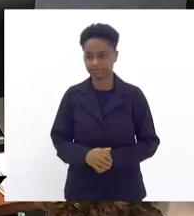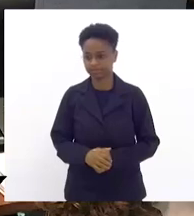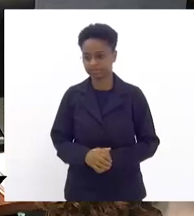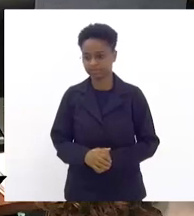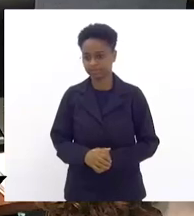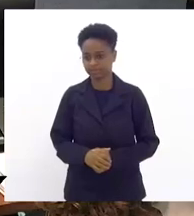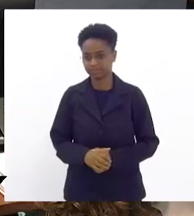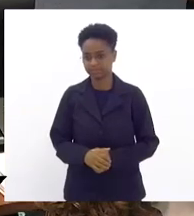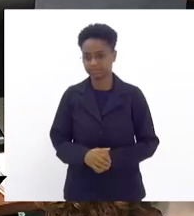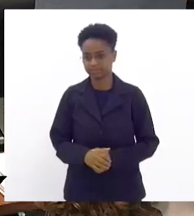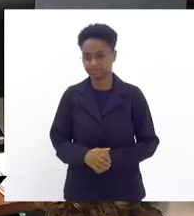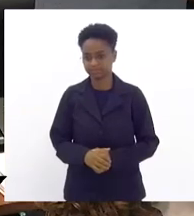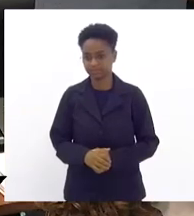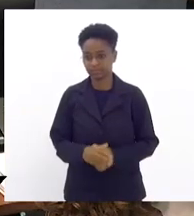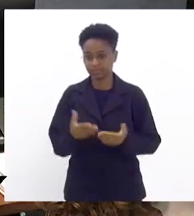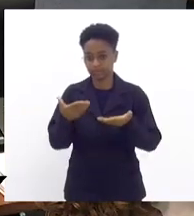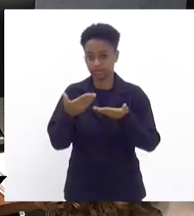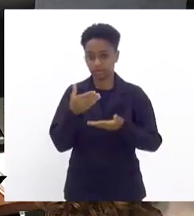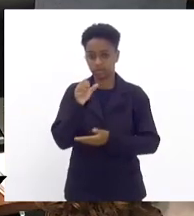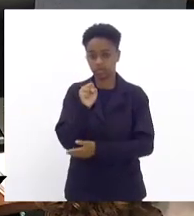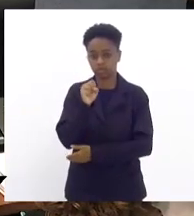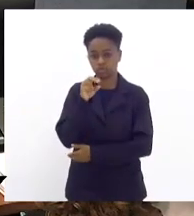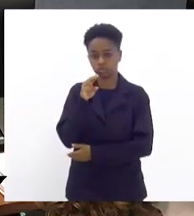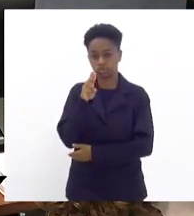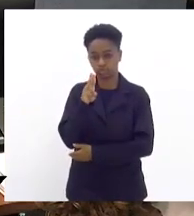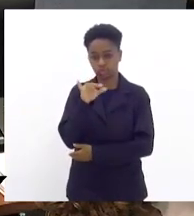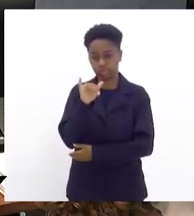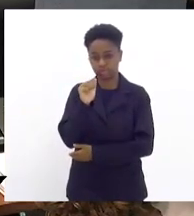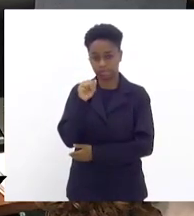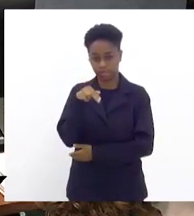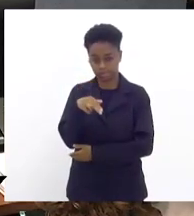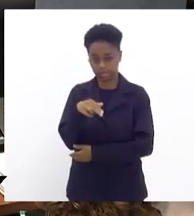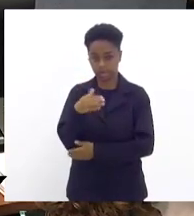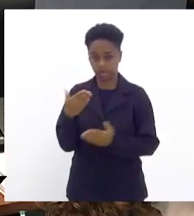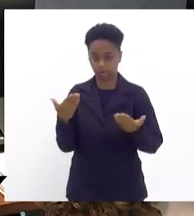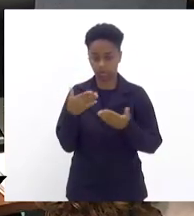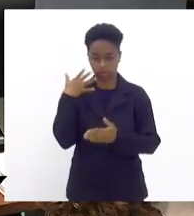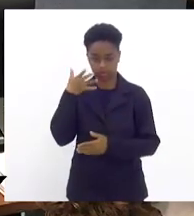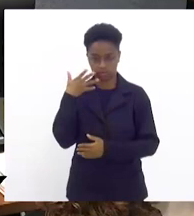Sunyan, por favor, convidar Sunyan Kinsler para poder fazer uso da palavra.